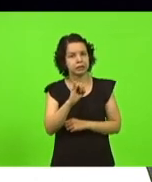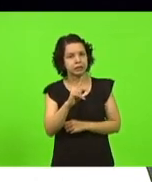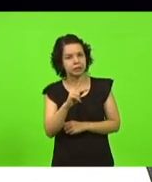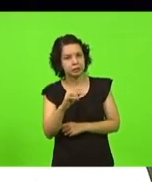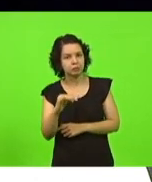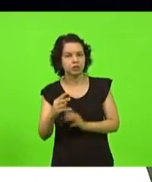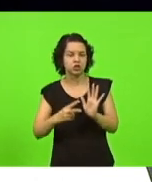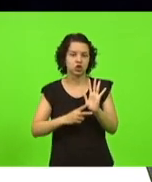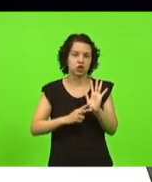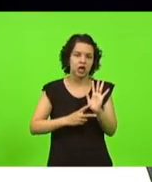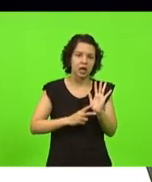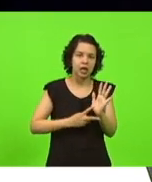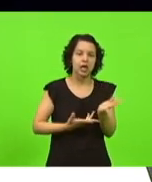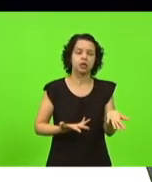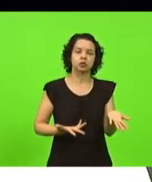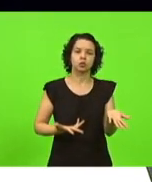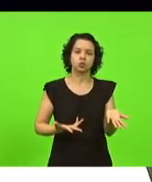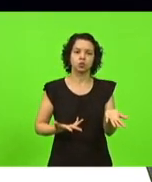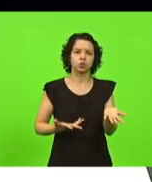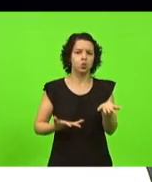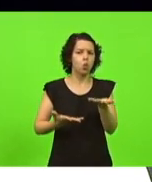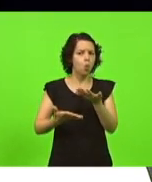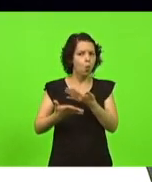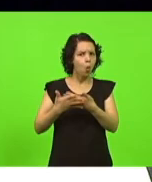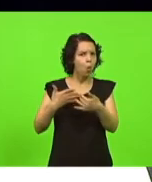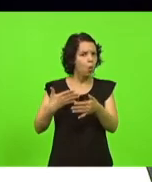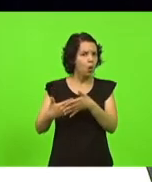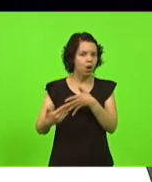também todos aqueles que quisessem